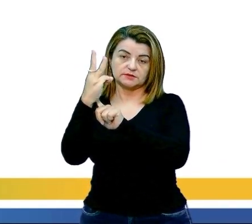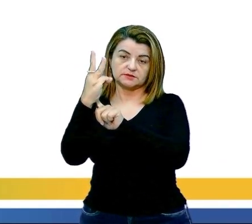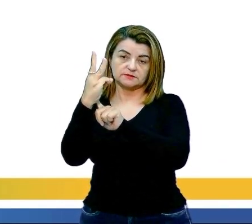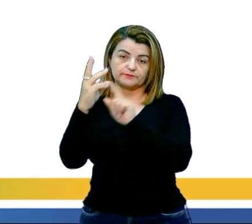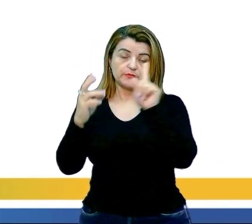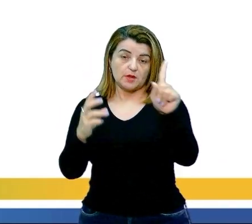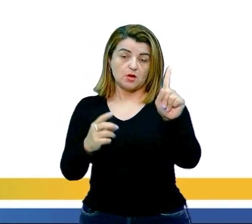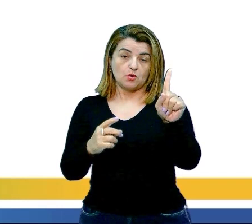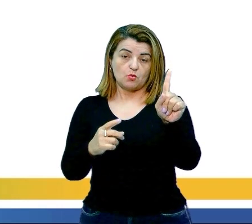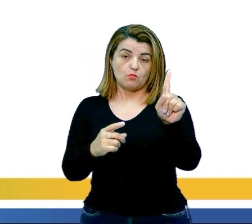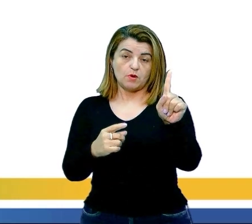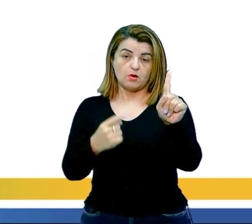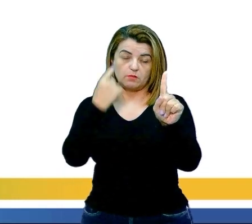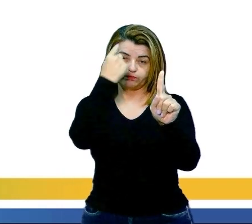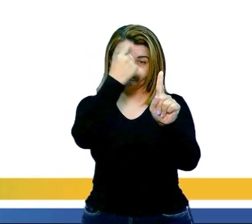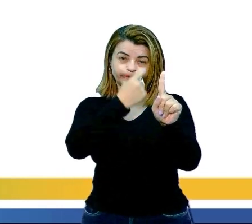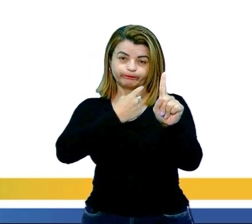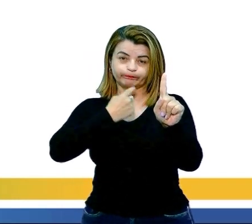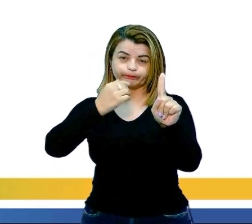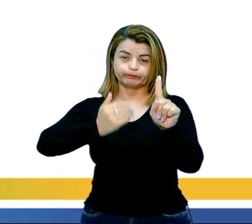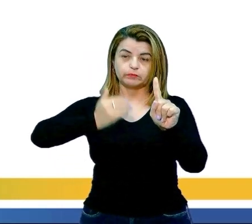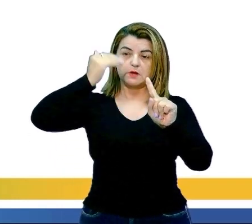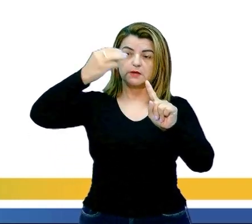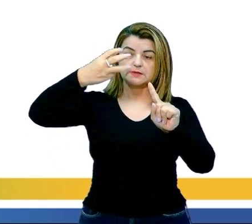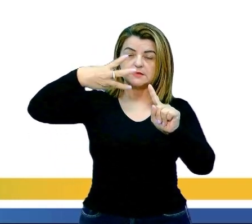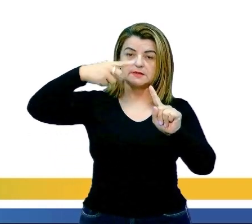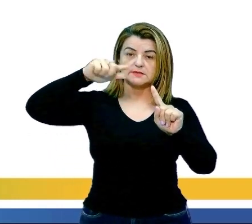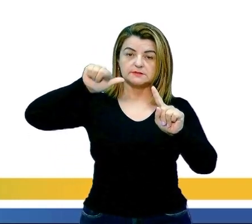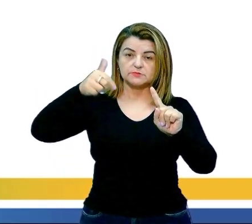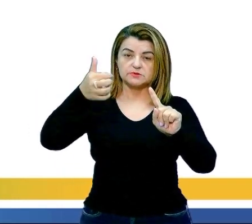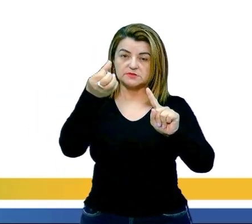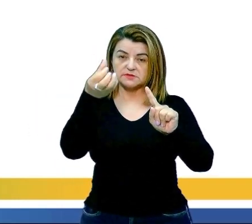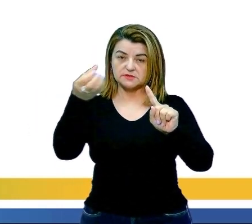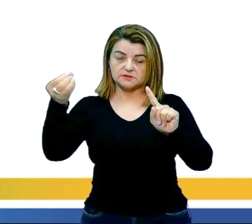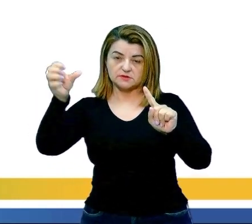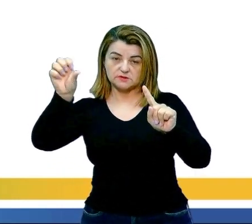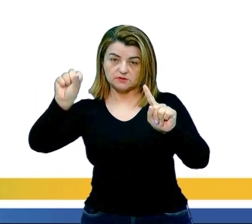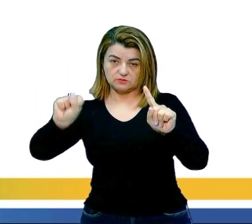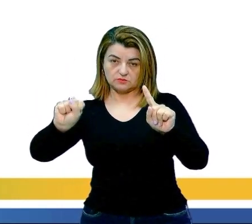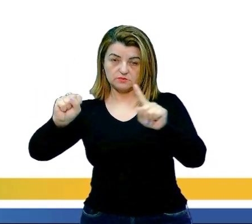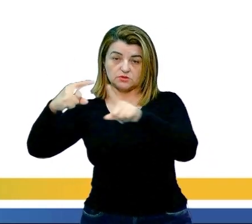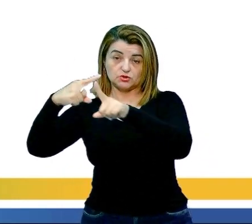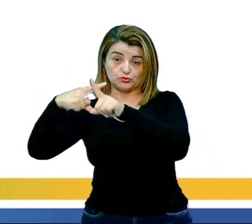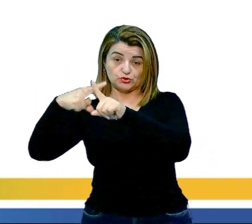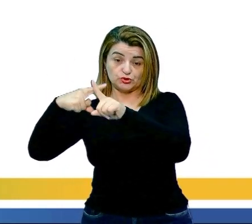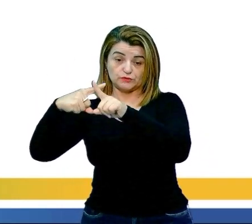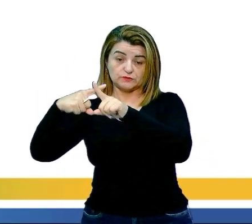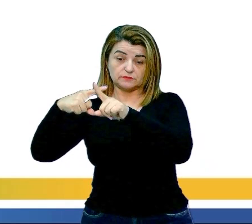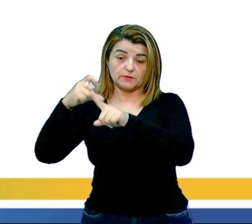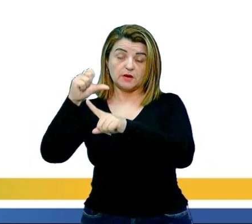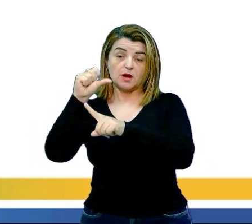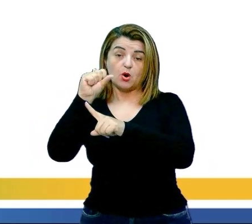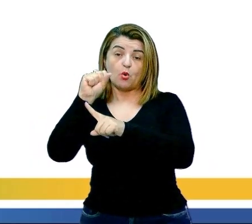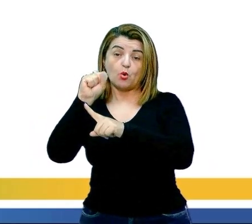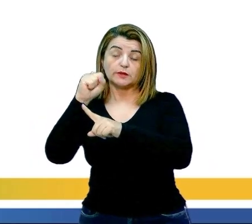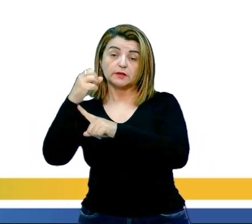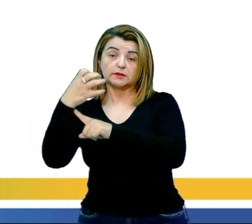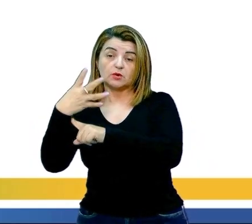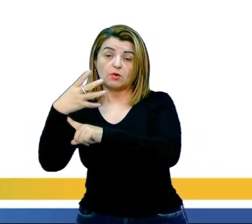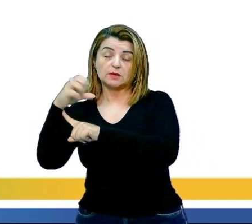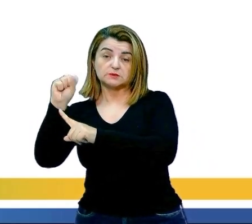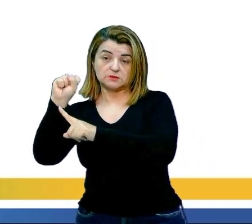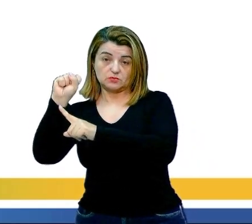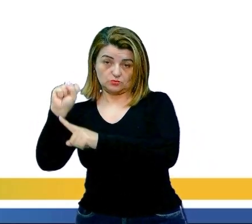hora está para 3.600 segundos. E x vai estar para quanto? 84 segundos, que é o que a